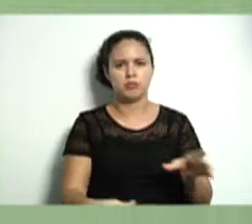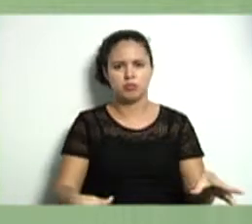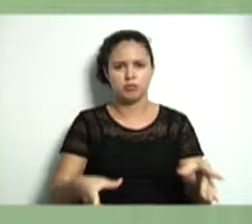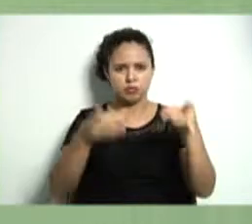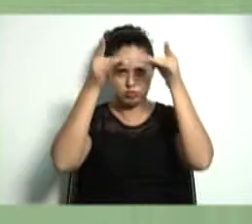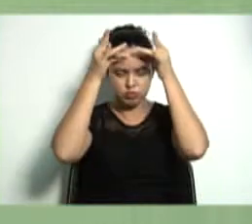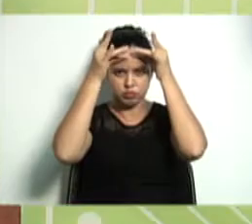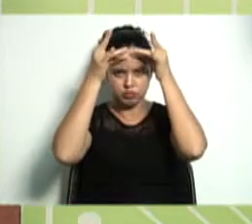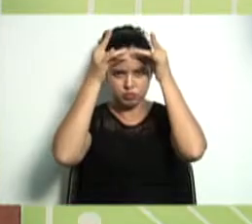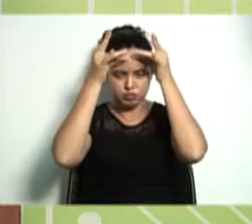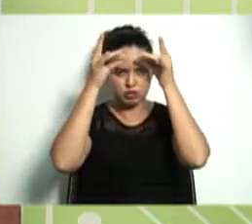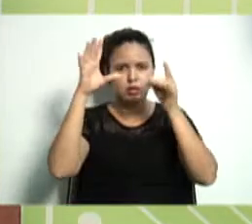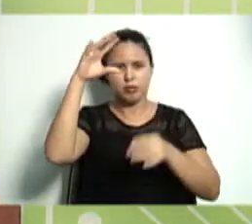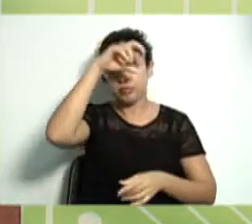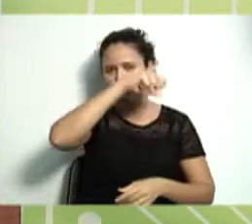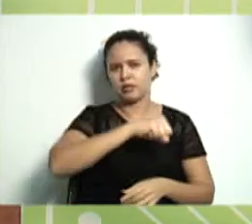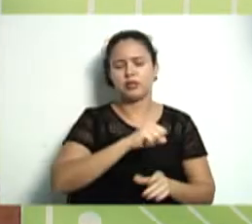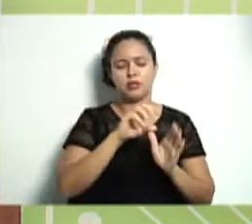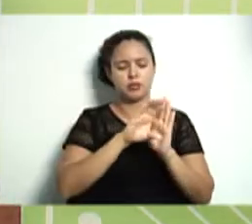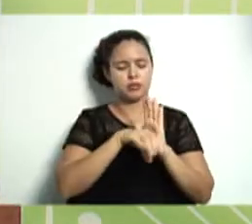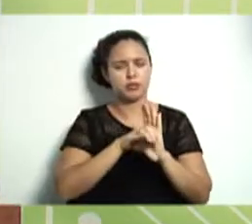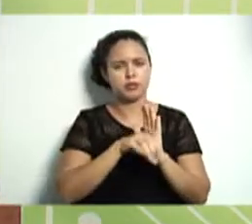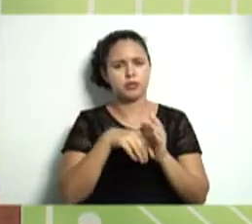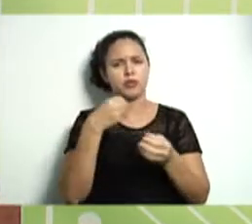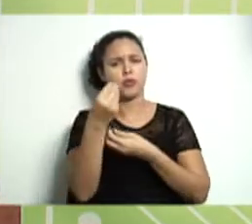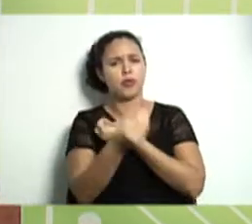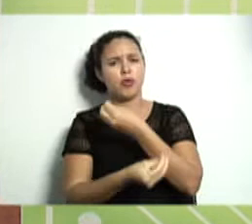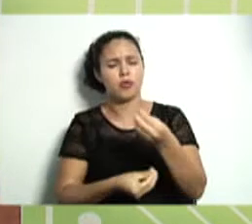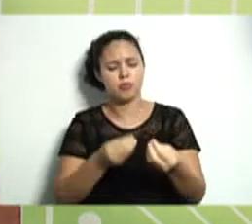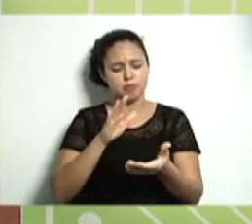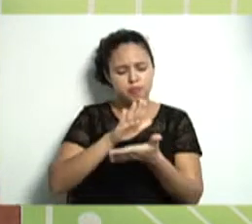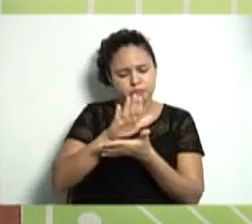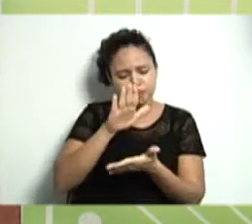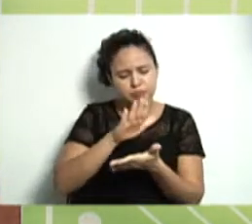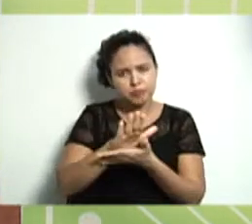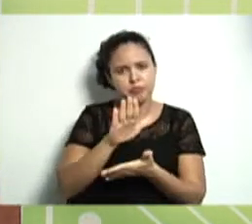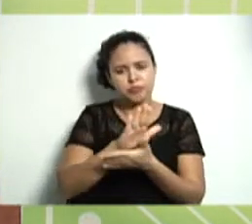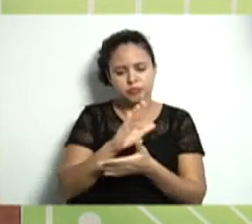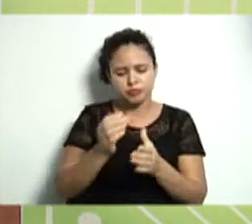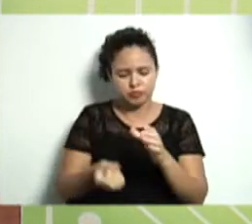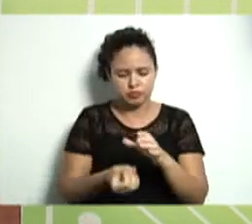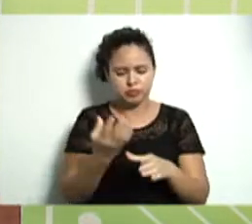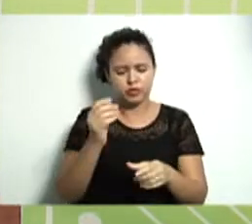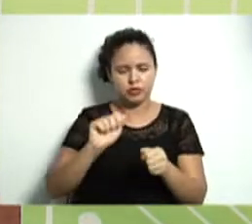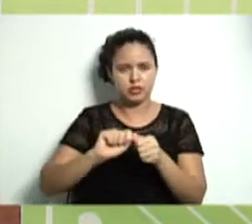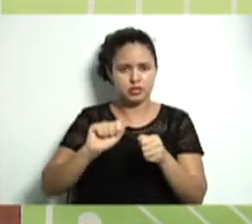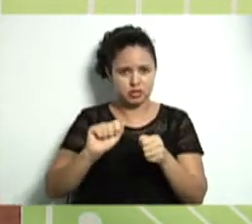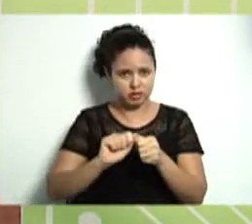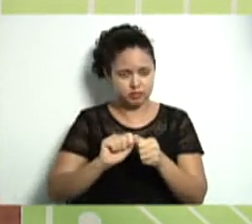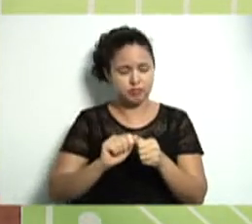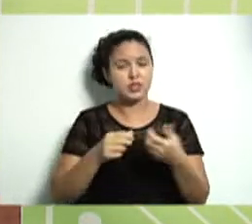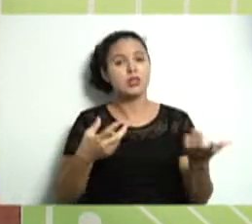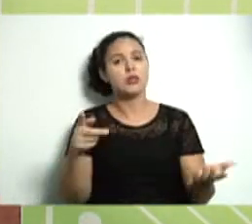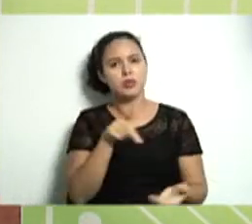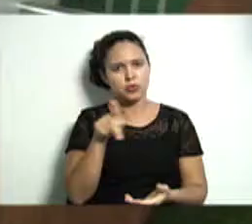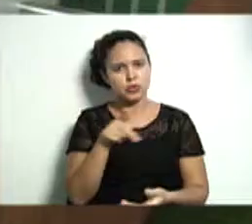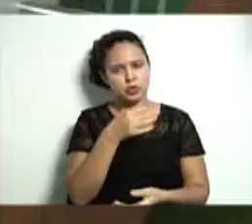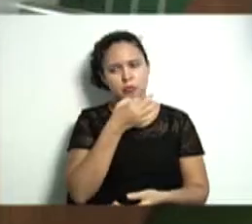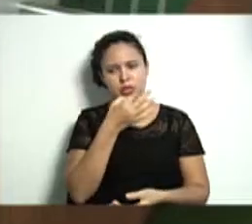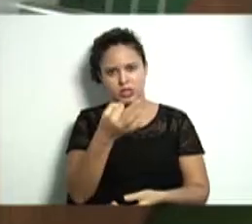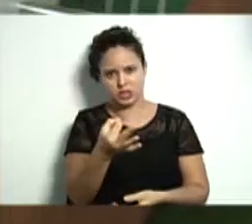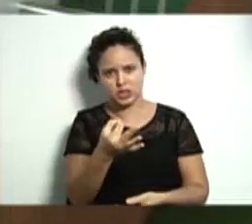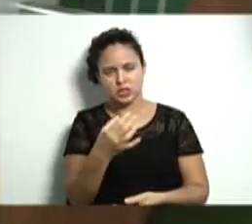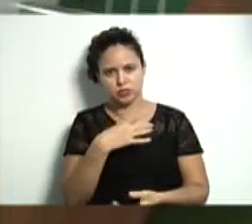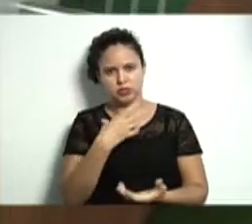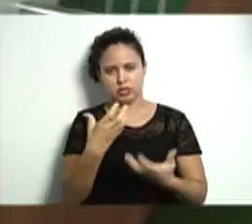conhecimento no conceito de modo de produção. Professor, o senhor gostaria de dar algum exemplo,